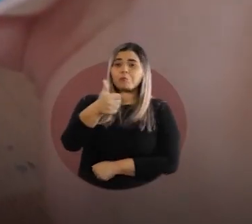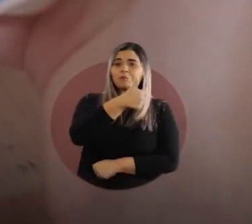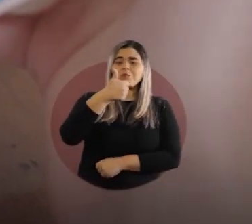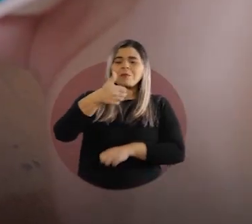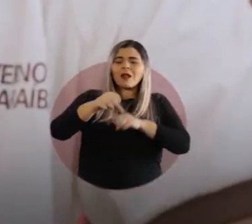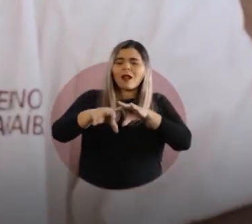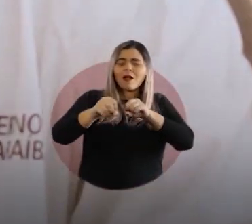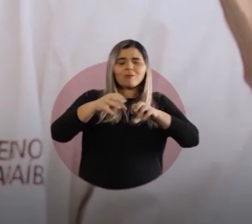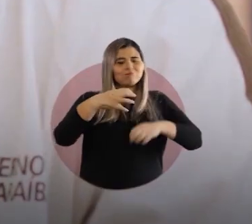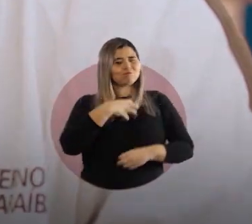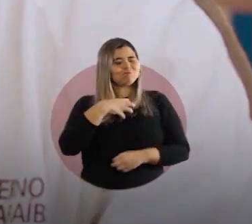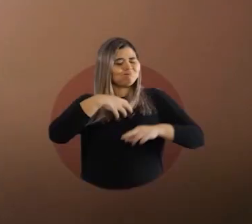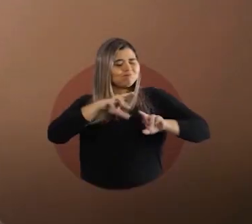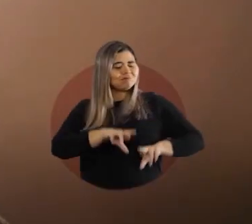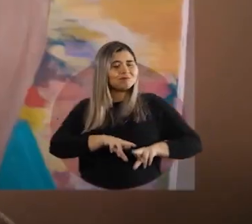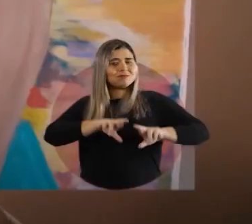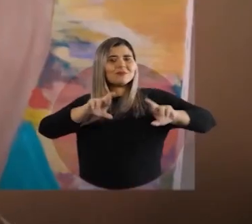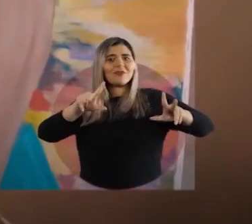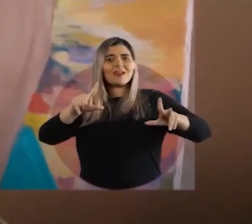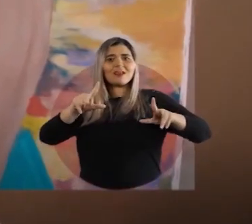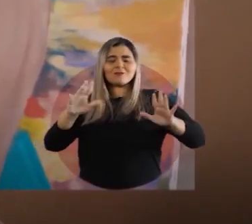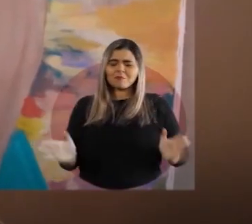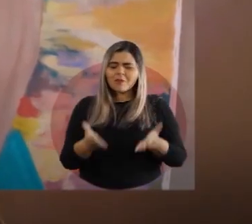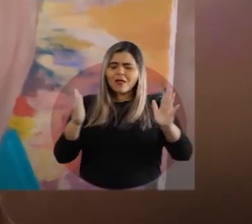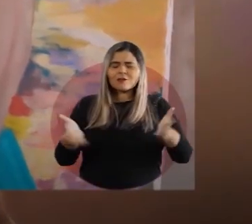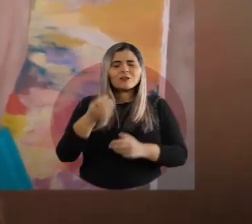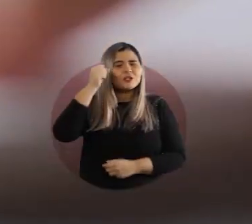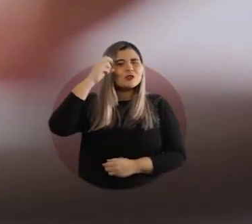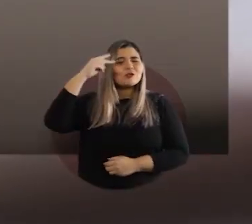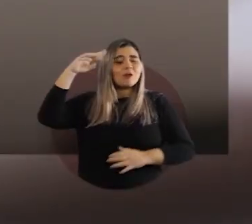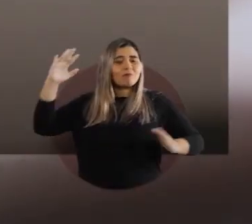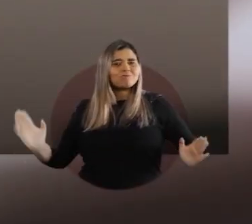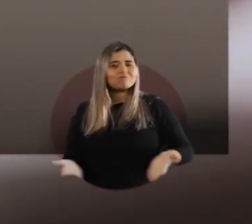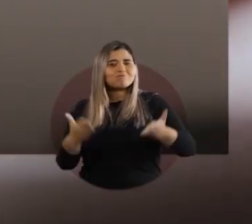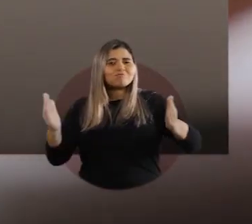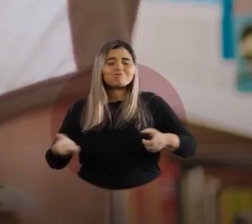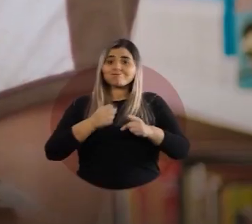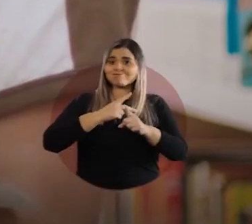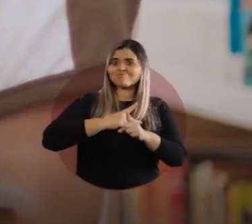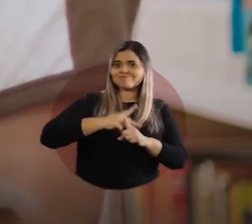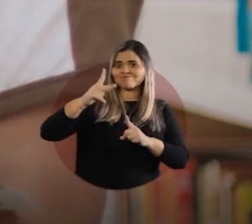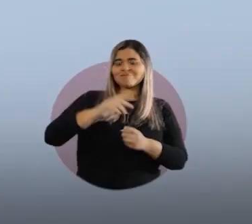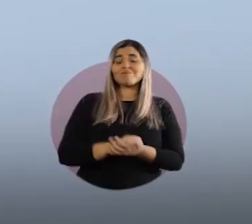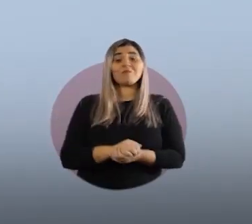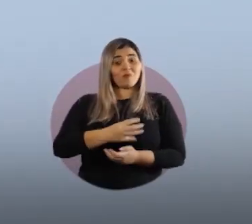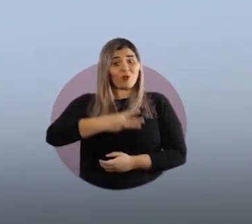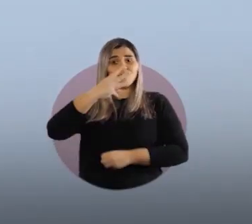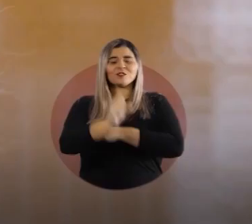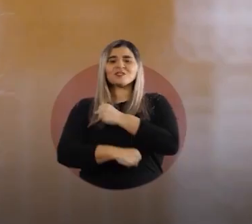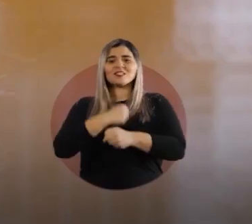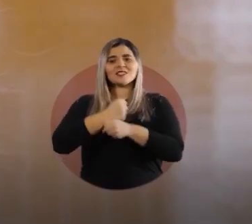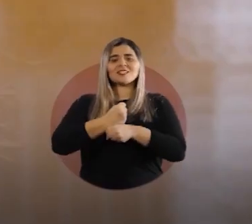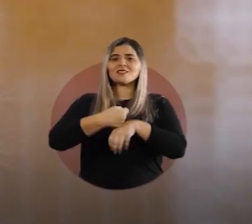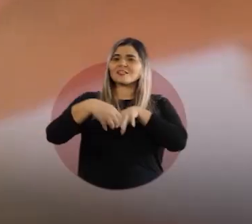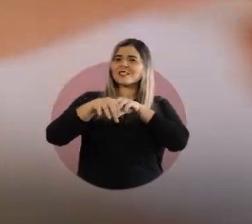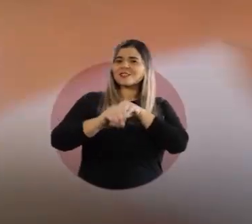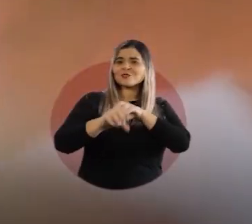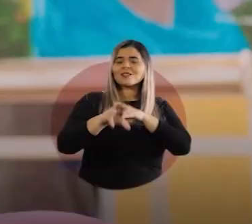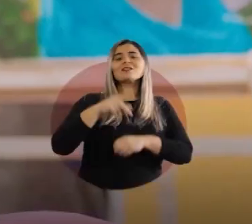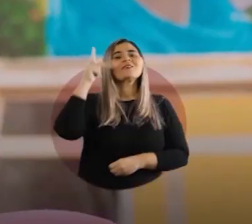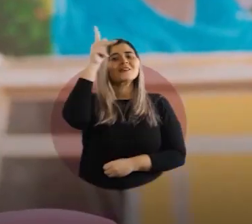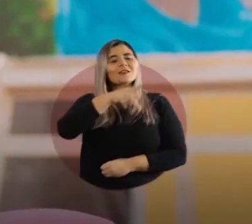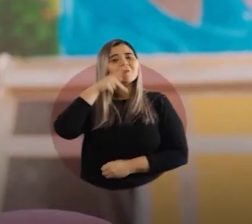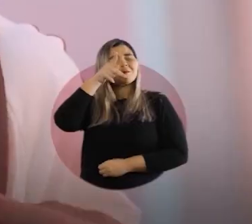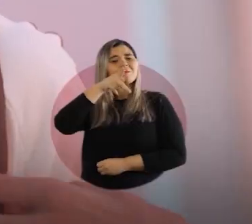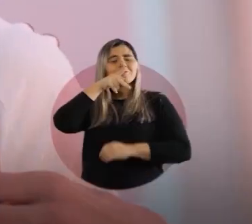era diferente. Eles incentivam a sonhar, sempre motivando a gente a conquistar mais. Nos últimos 3 anos, a educação da Paraíba